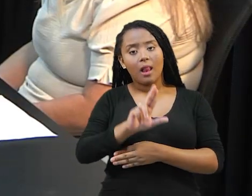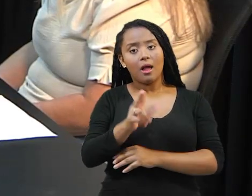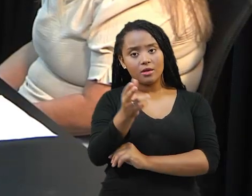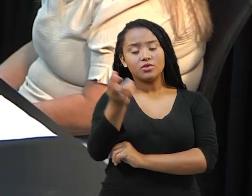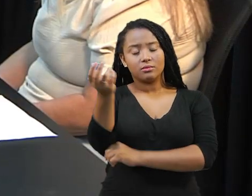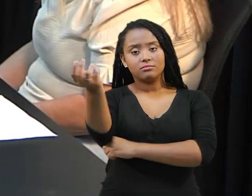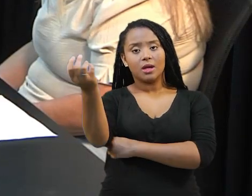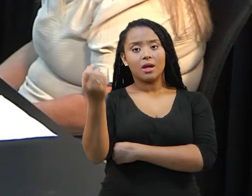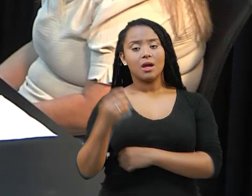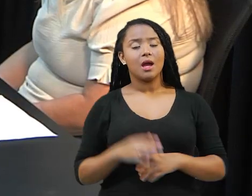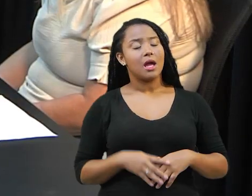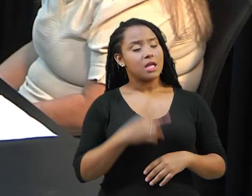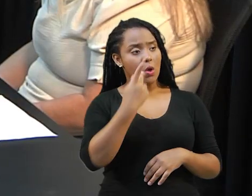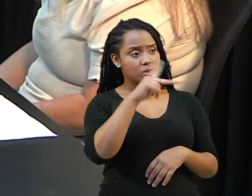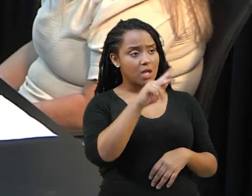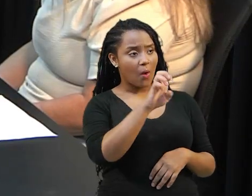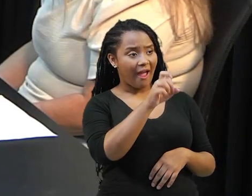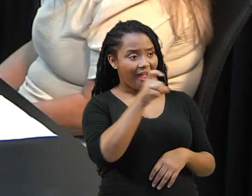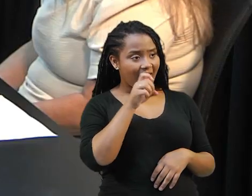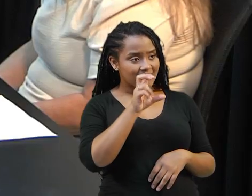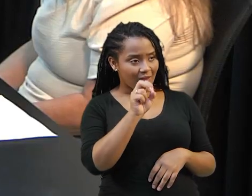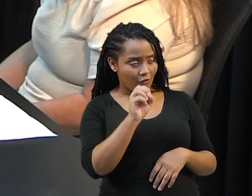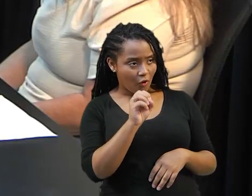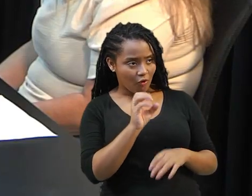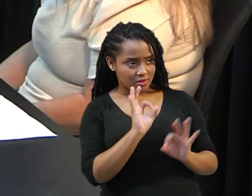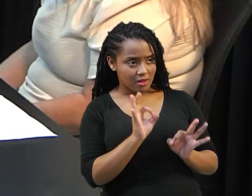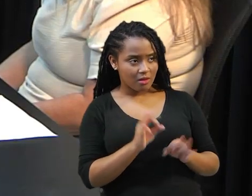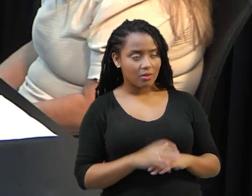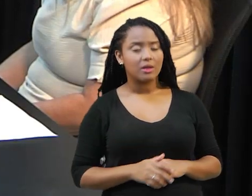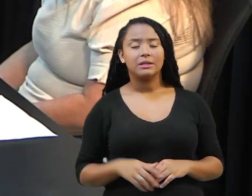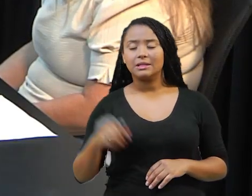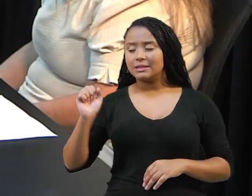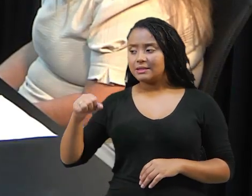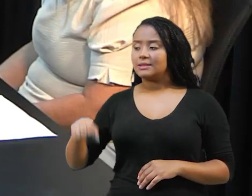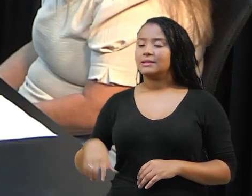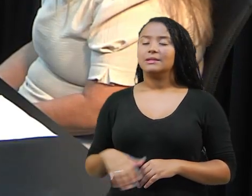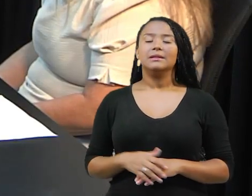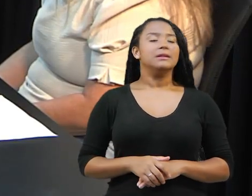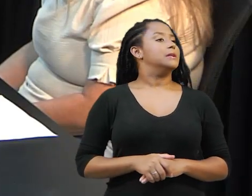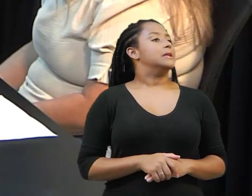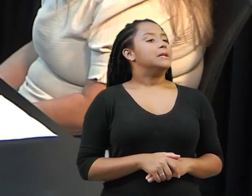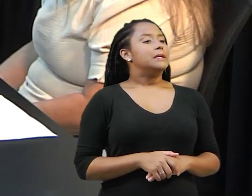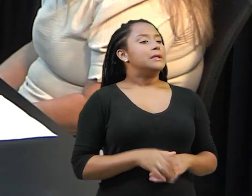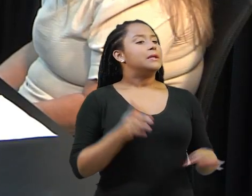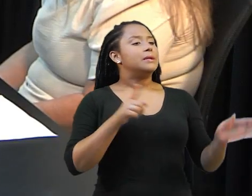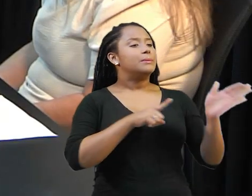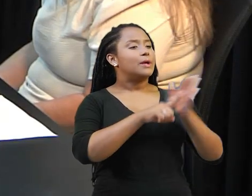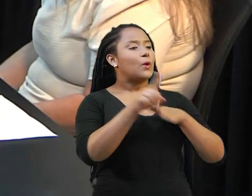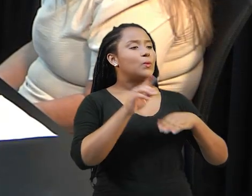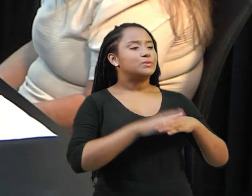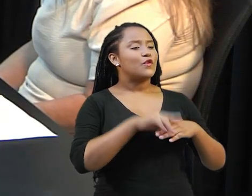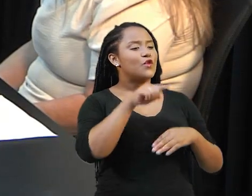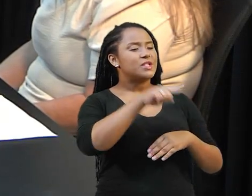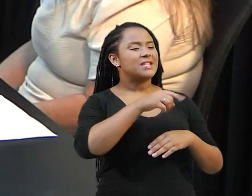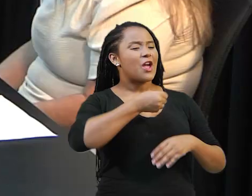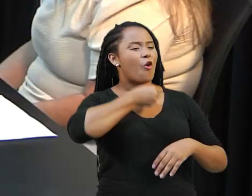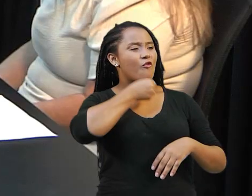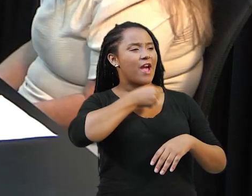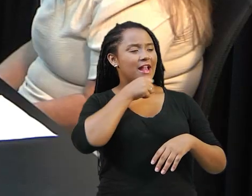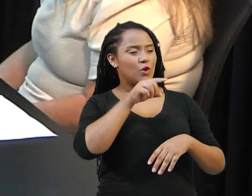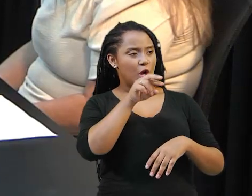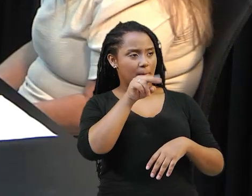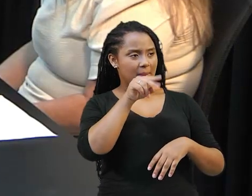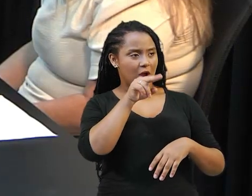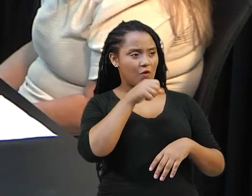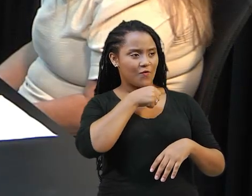mais velho, isso dá responsabilidade? Nossa, e como? Era o primeiro a ser cobrado, né? Mas aí eu também